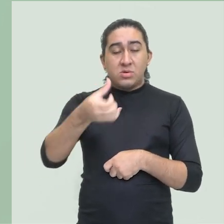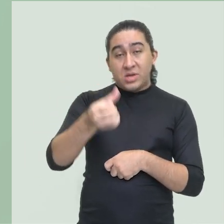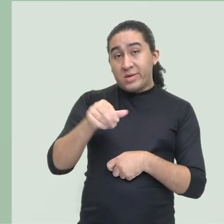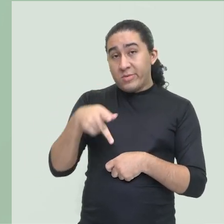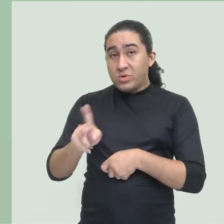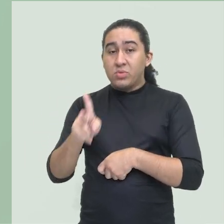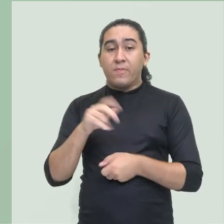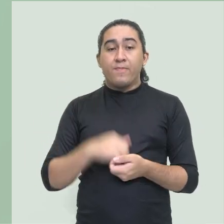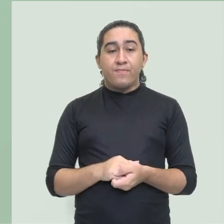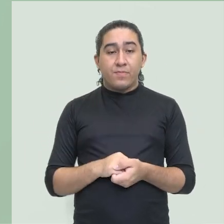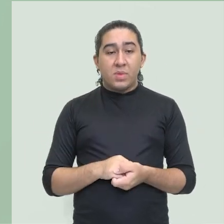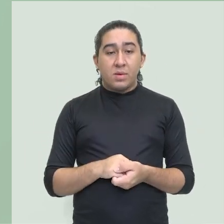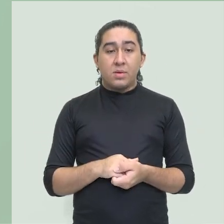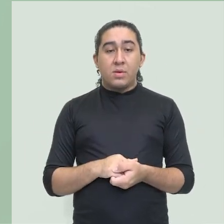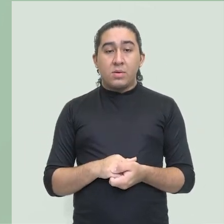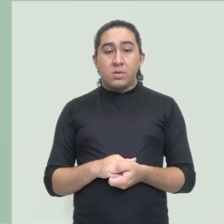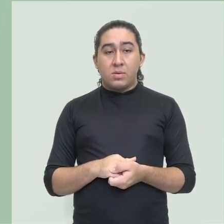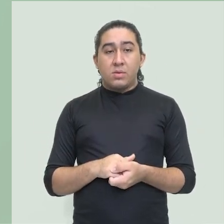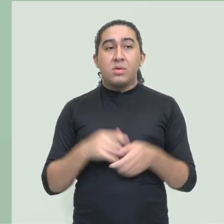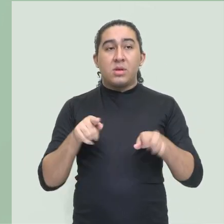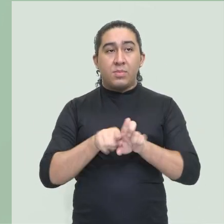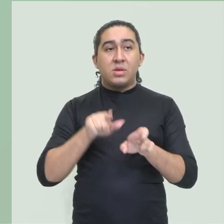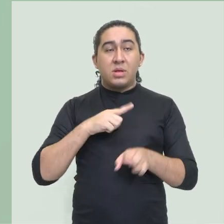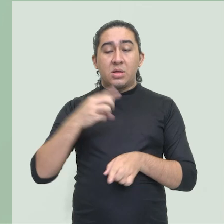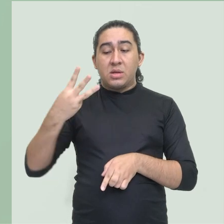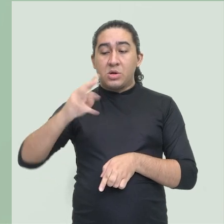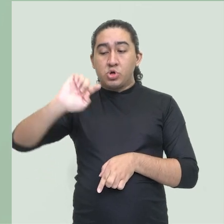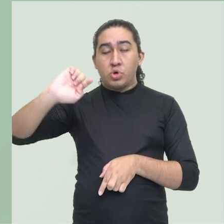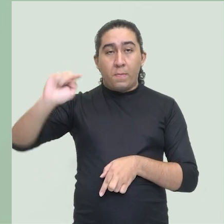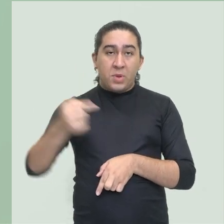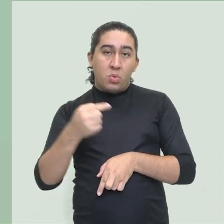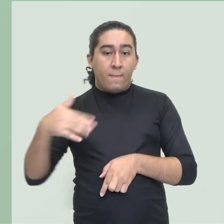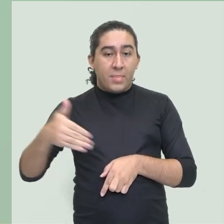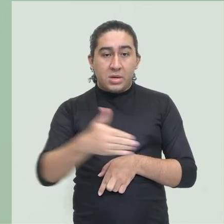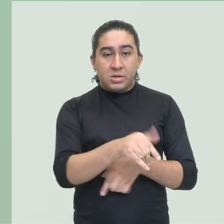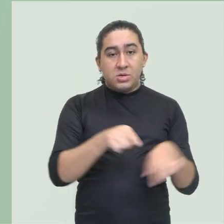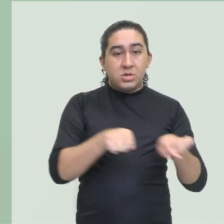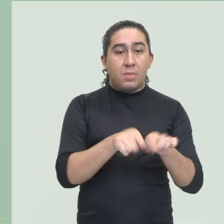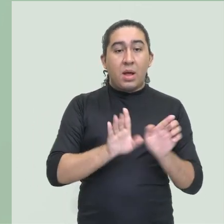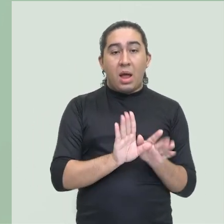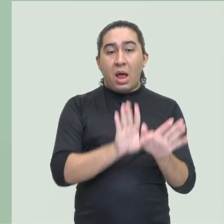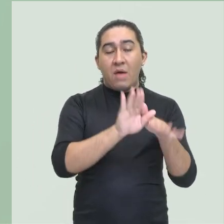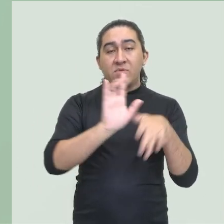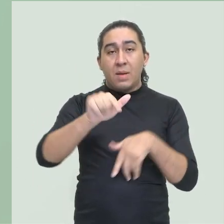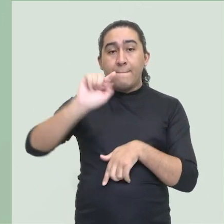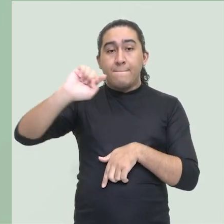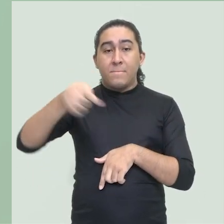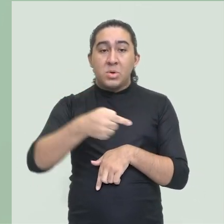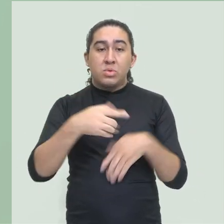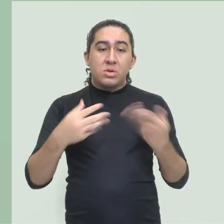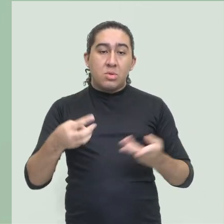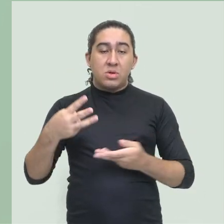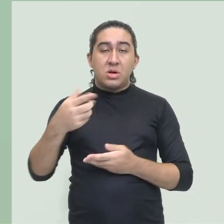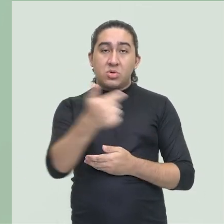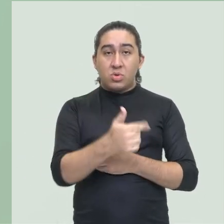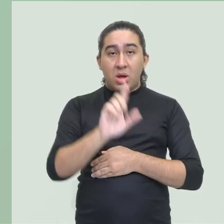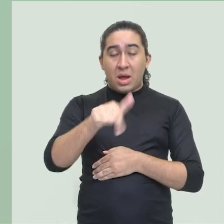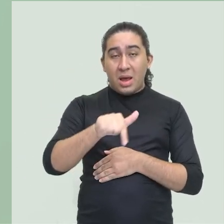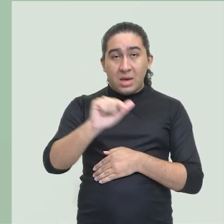aí 3 mil peixes catalogados, 1.000 aves, sendo 32 espécies